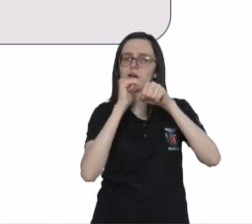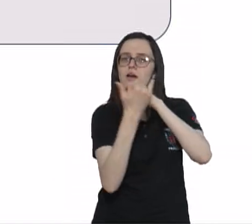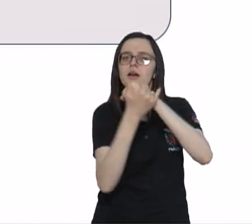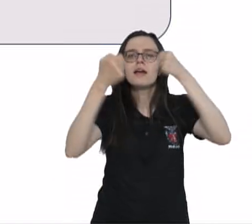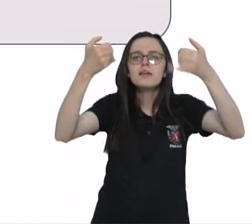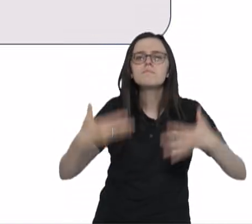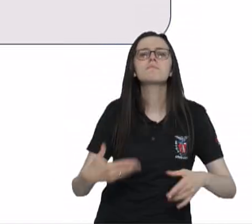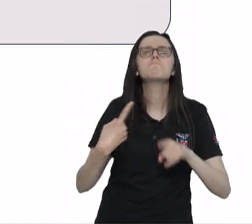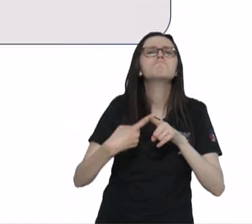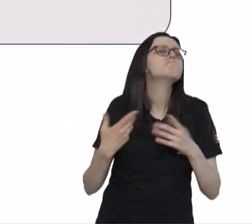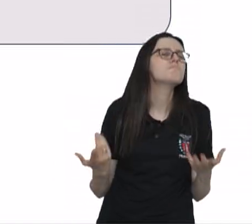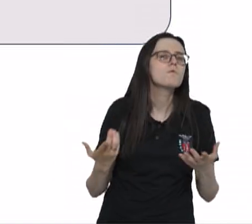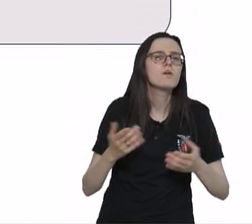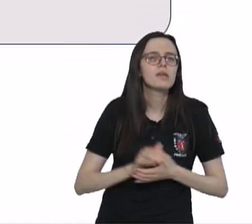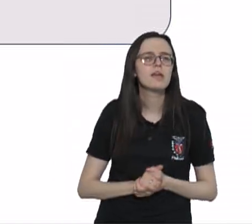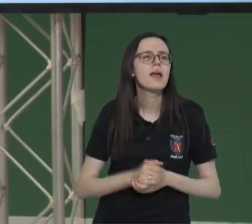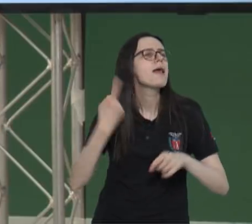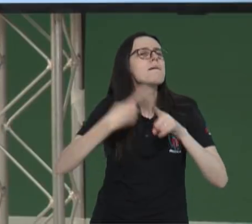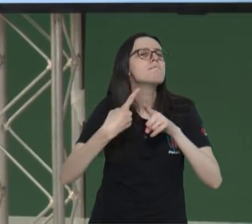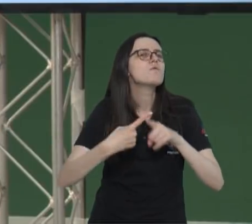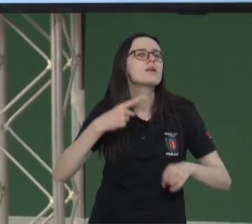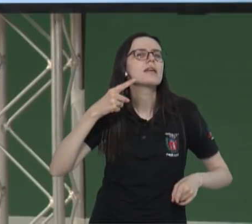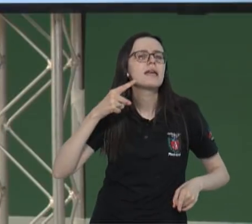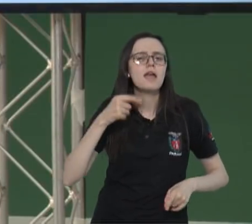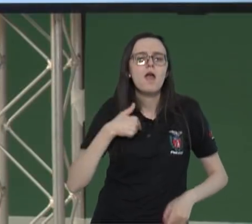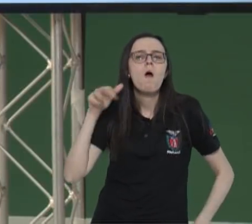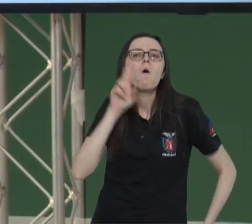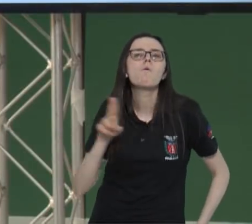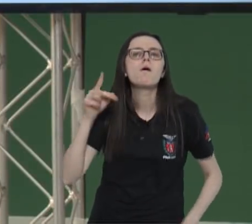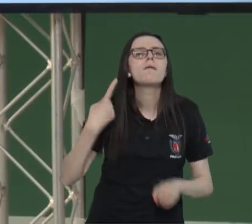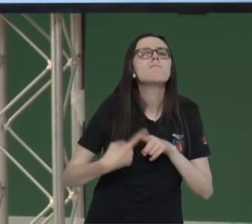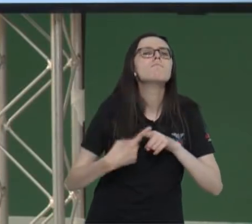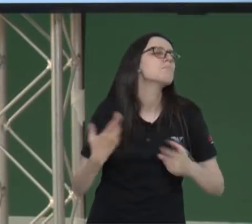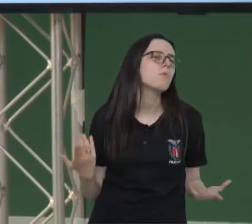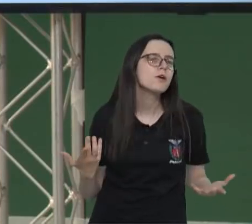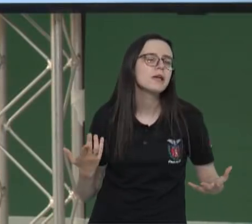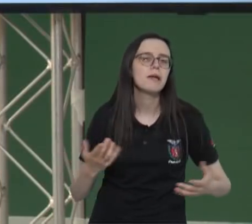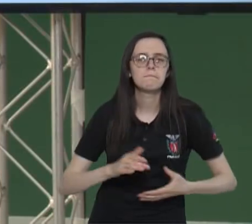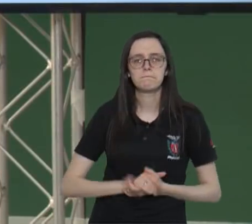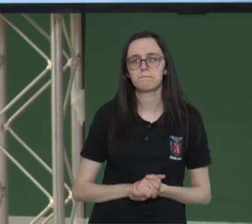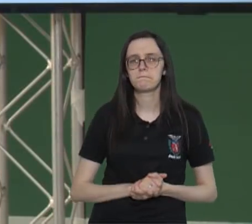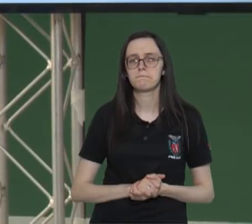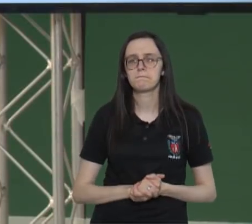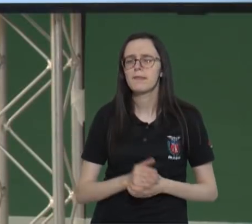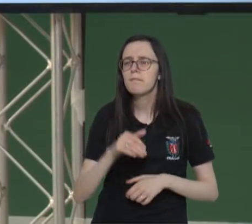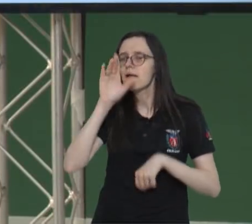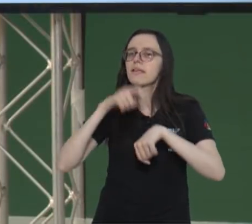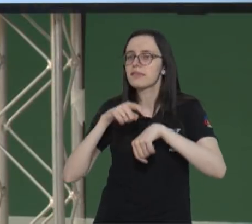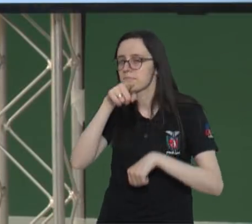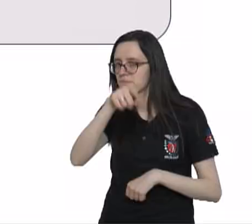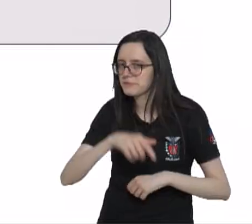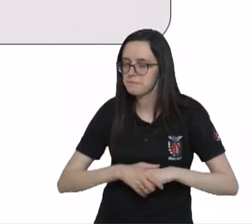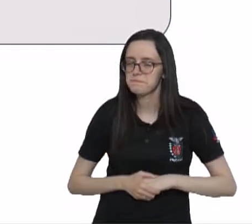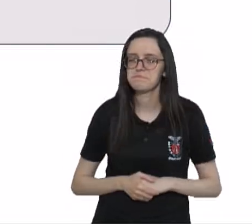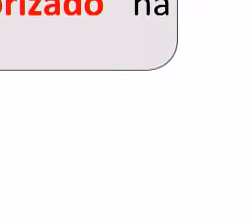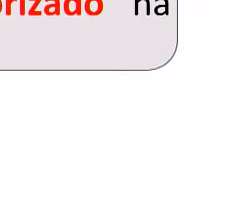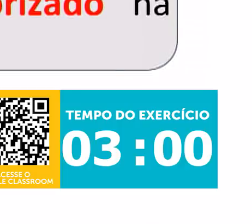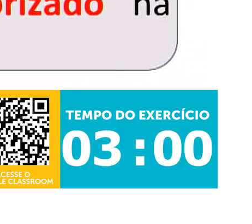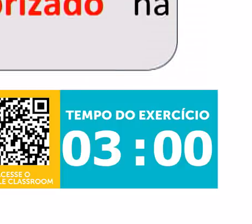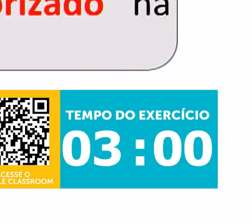caracterizar o apartamento? Ou seja, por que é que ele usa esses adjetivos na hora de caracterizar? Mais um tempinho aí para vocês.